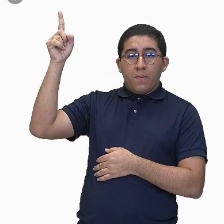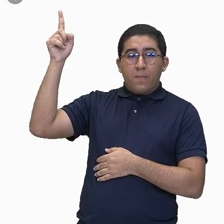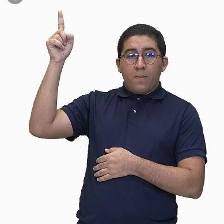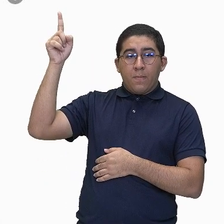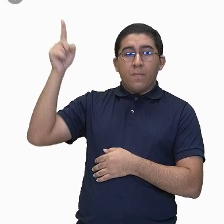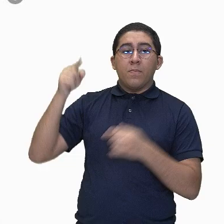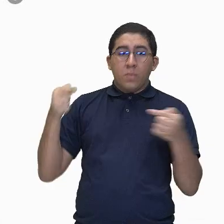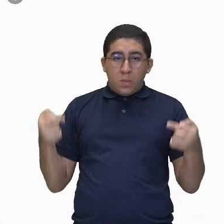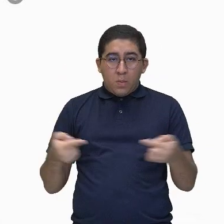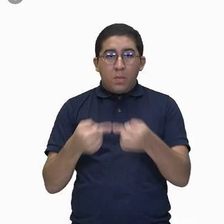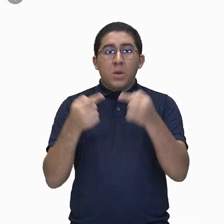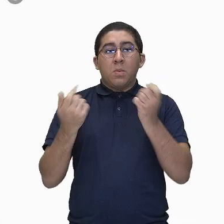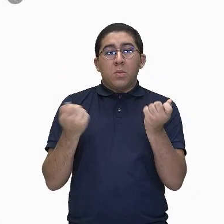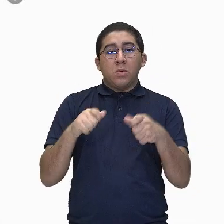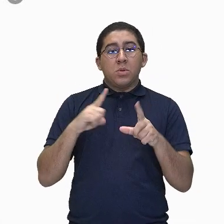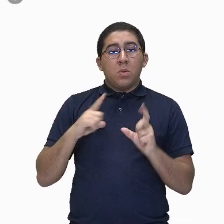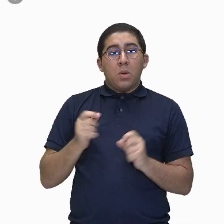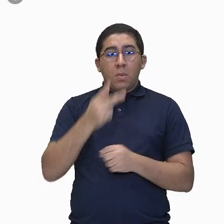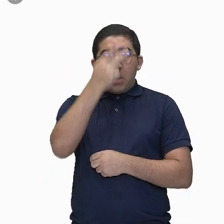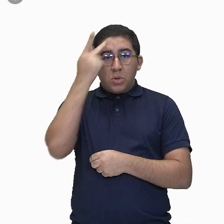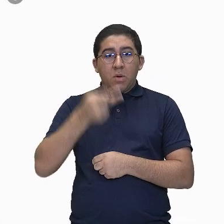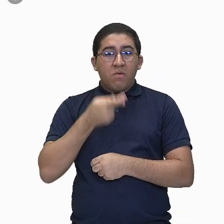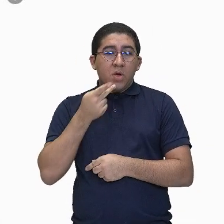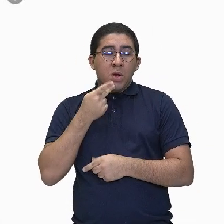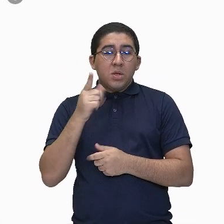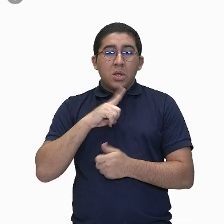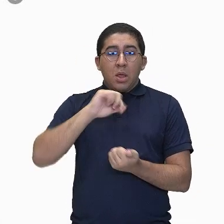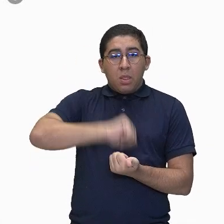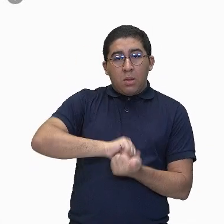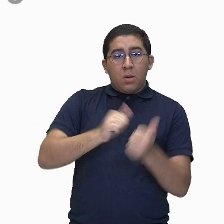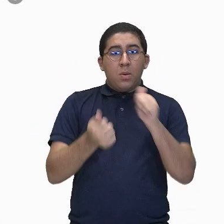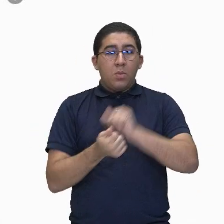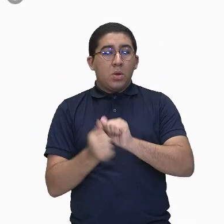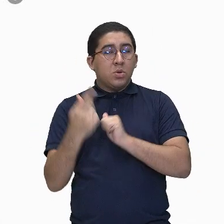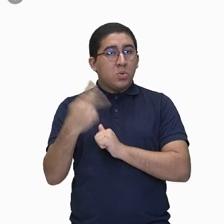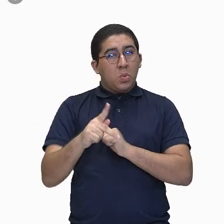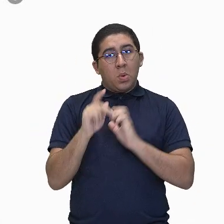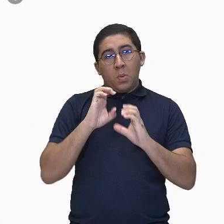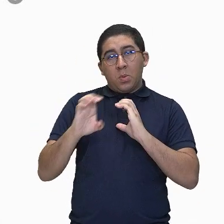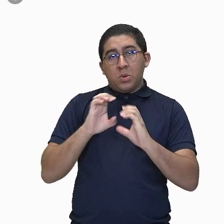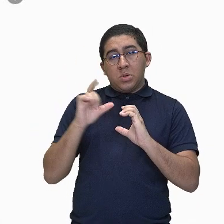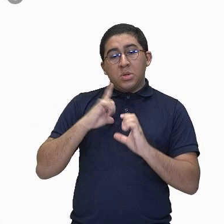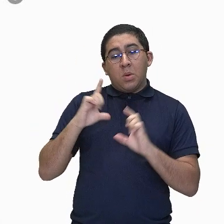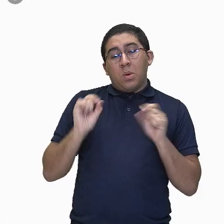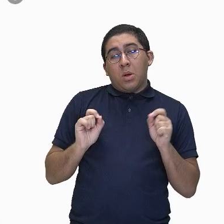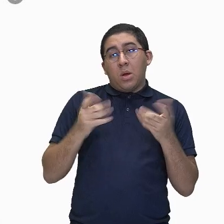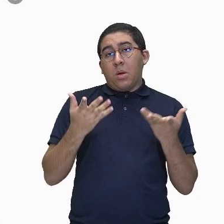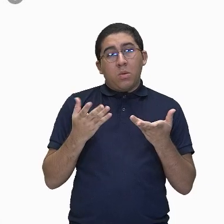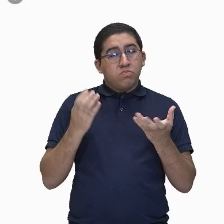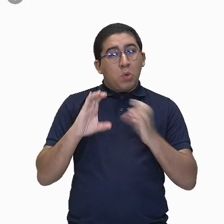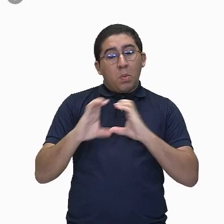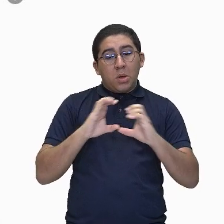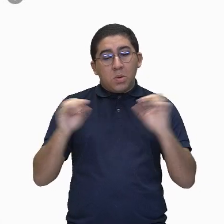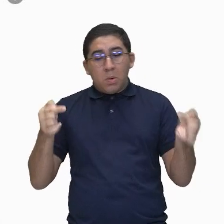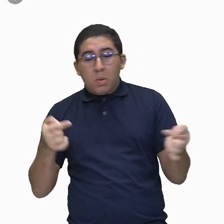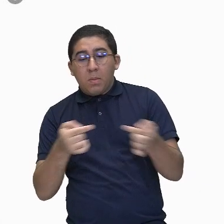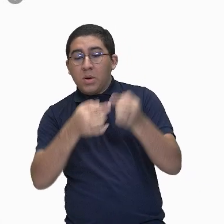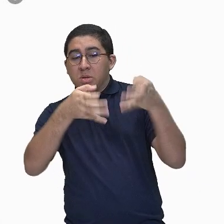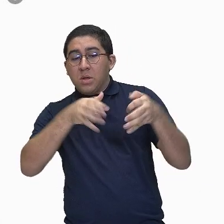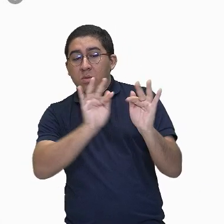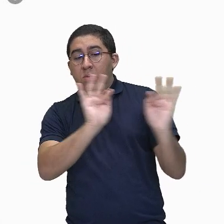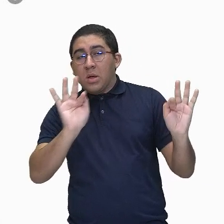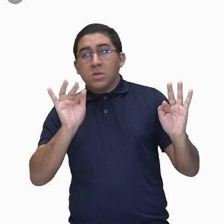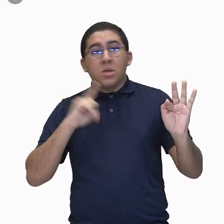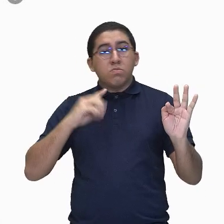coeso, possibilitando ao falante adequar sua mensagem às intenções comunicativas, sejam